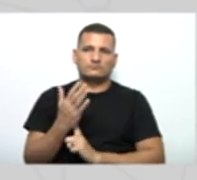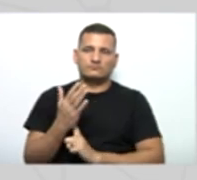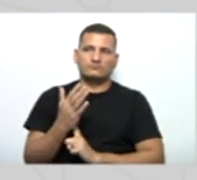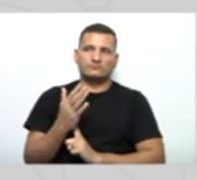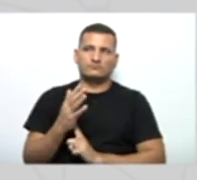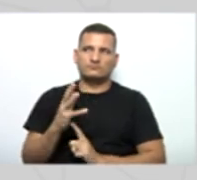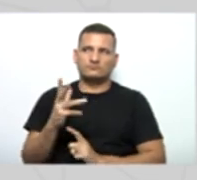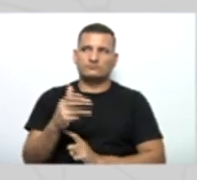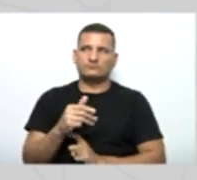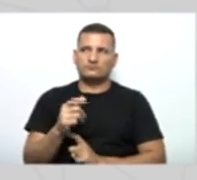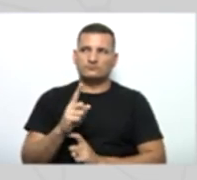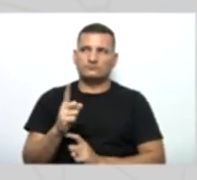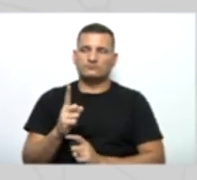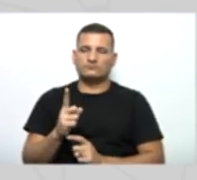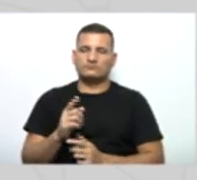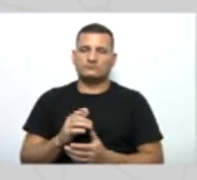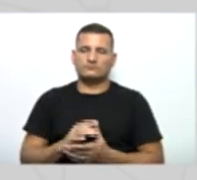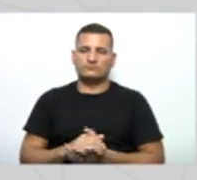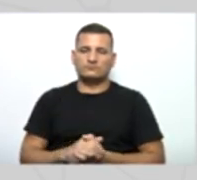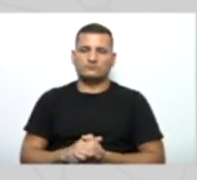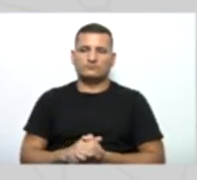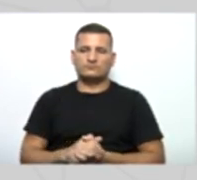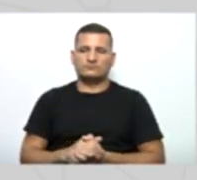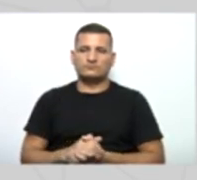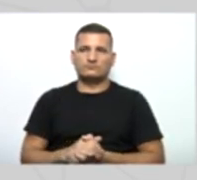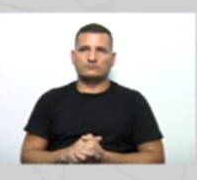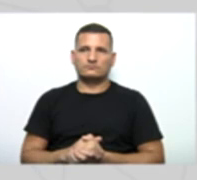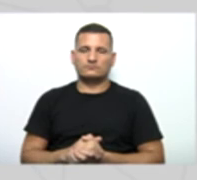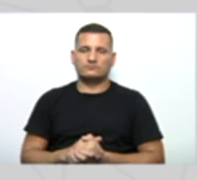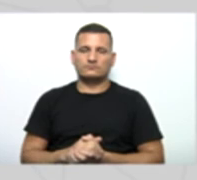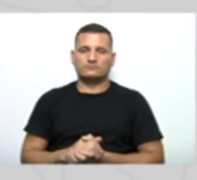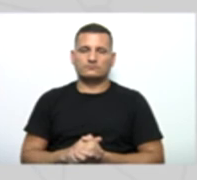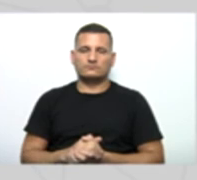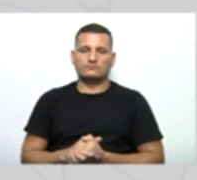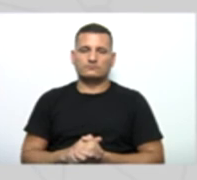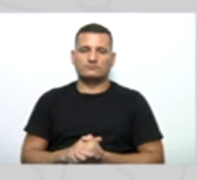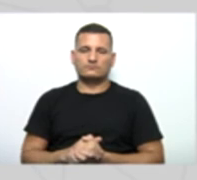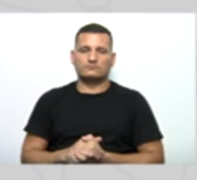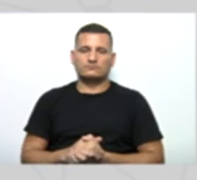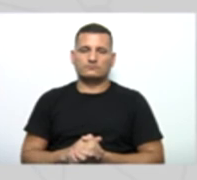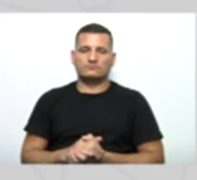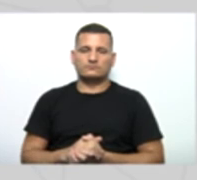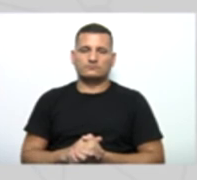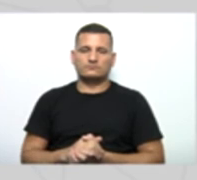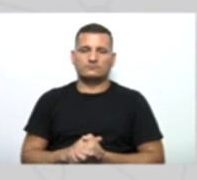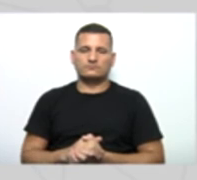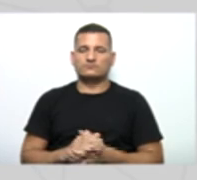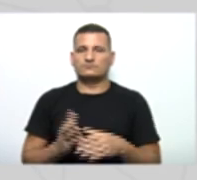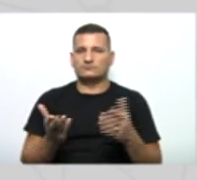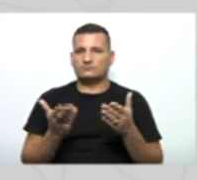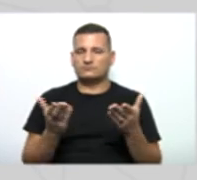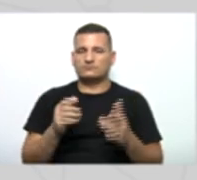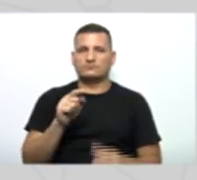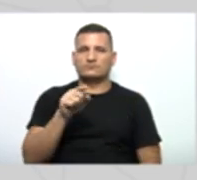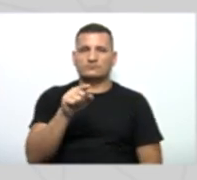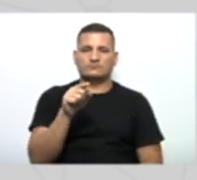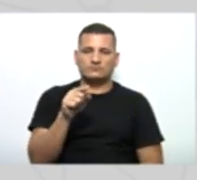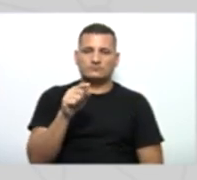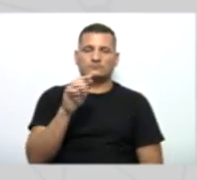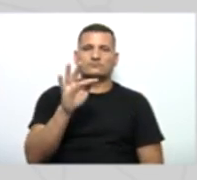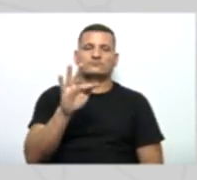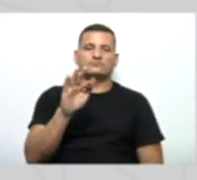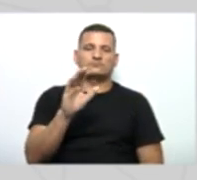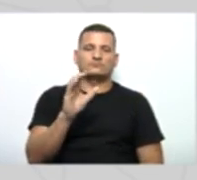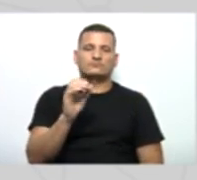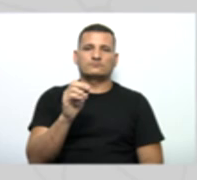aí. Tranquilo? Fechou aspas. Falta o que agora? Falta o ponto format, professor. Então vamos